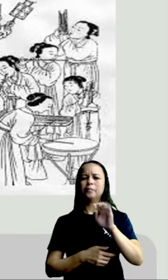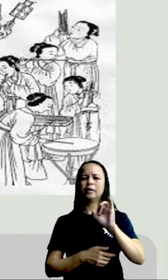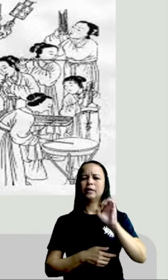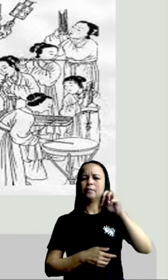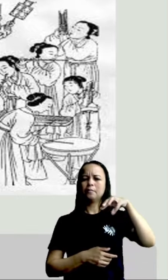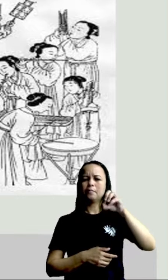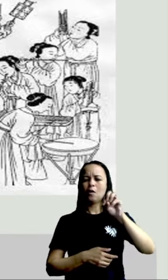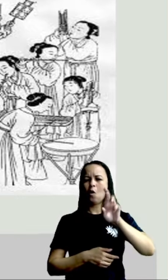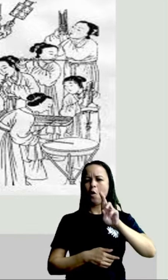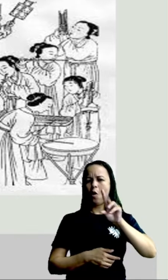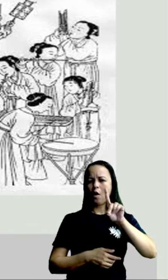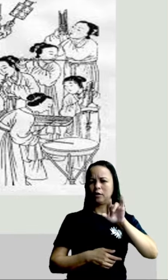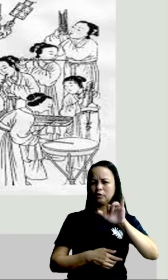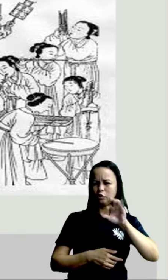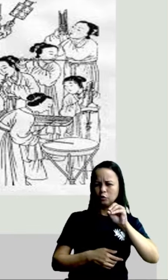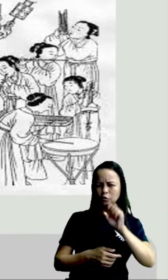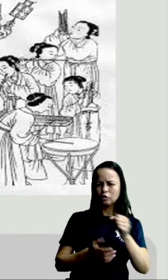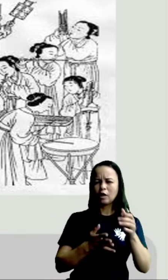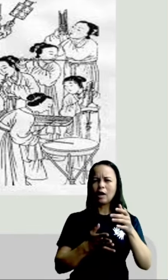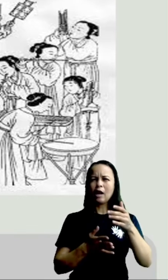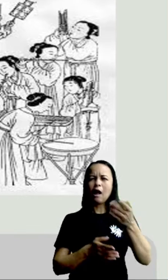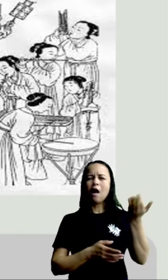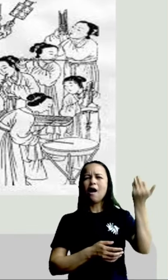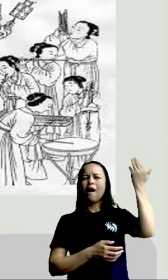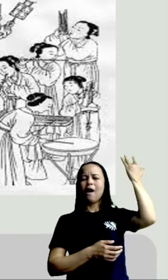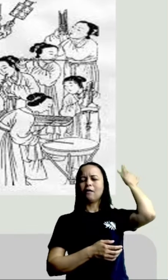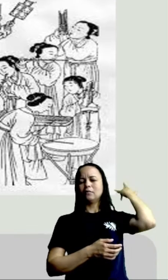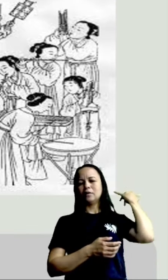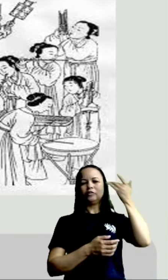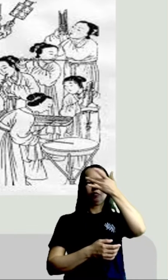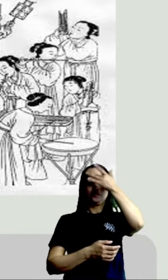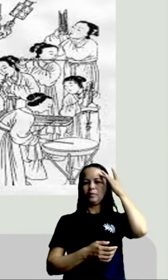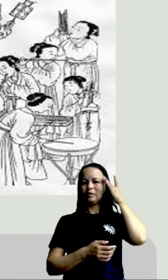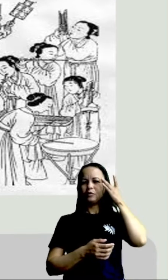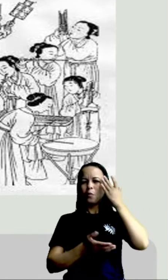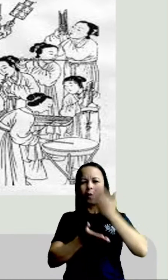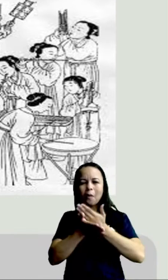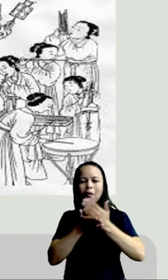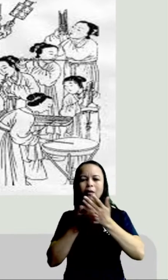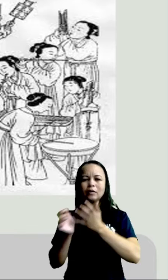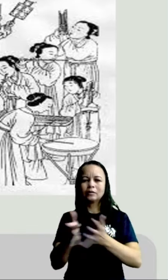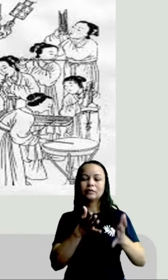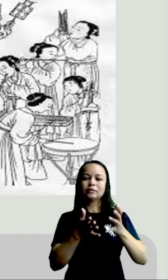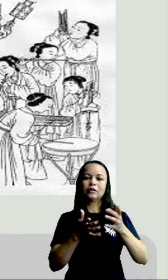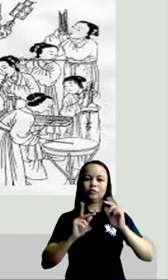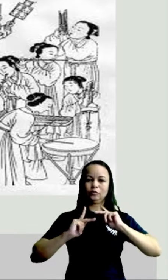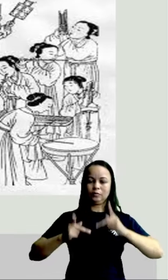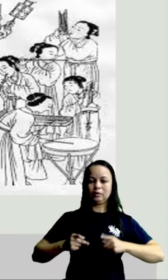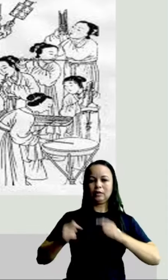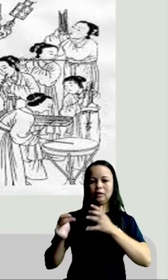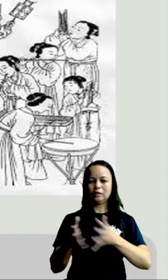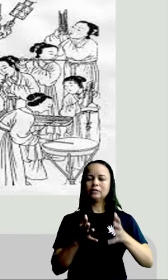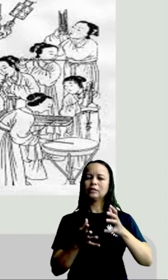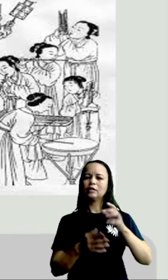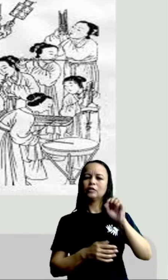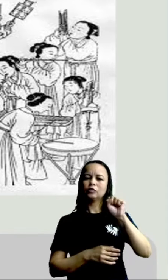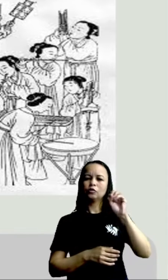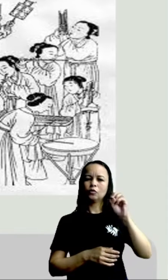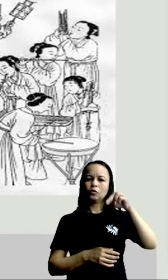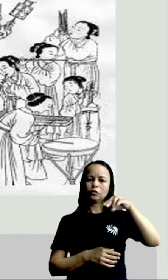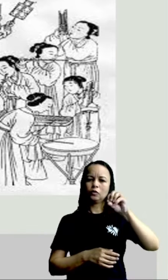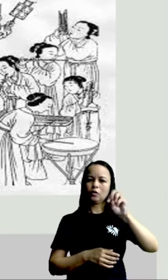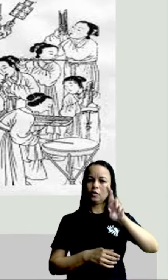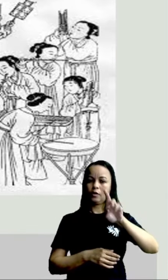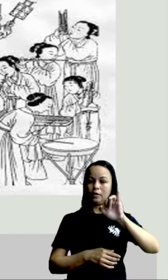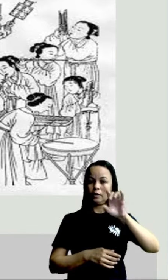né lá trás as primeiras pessoas os homens produziam diversas formas de chorona sonoridade